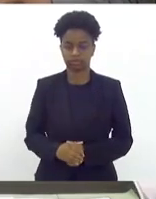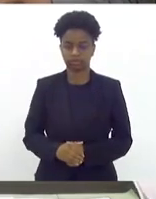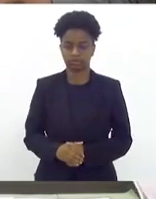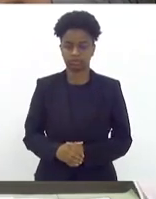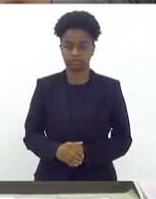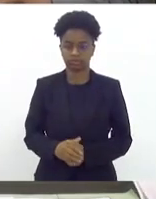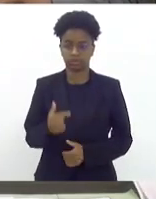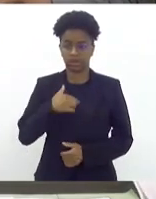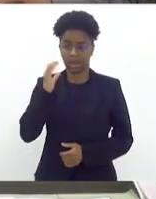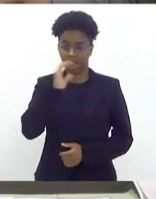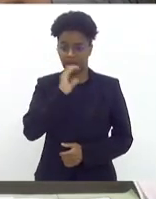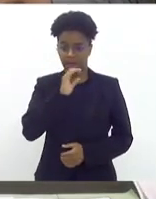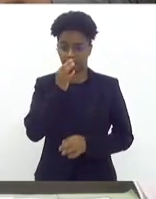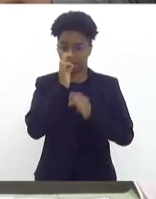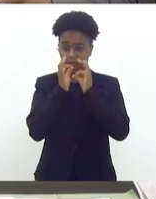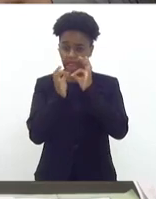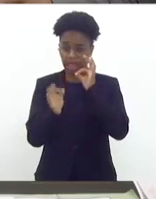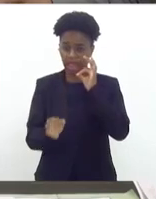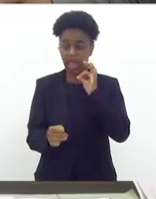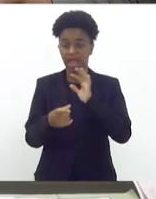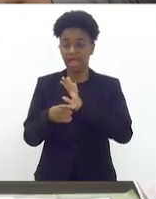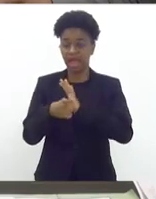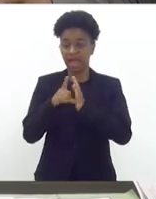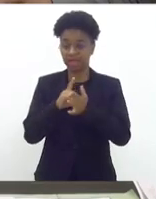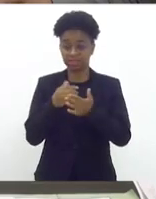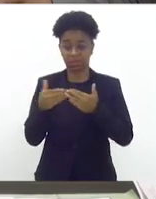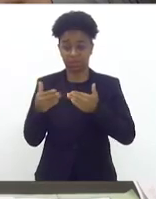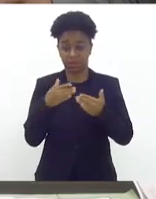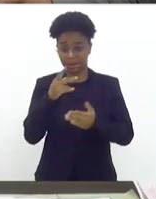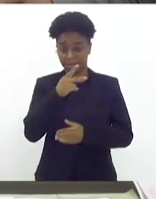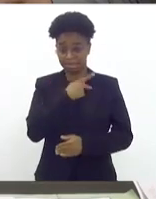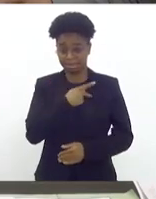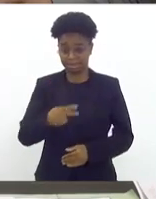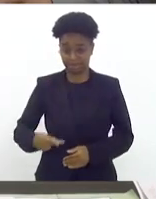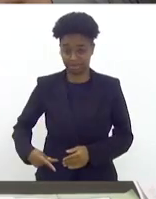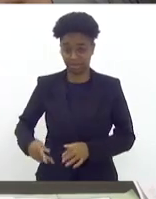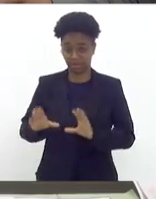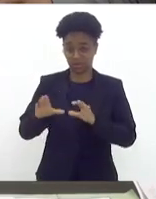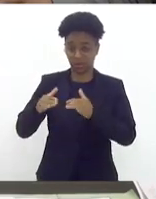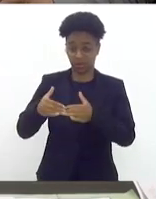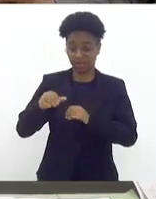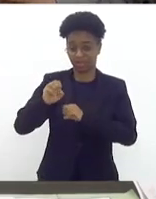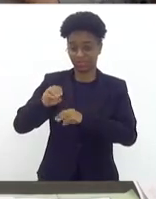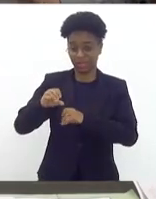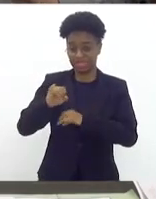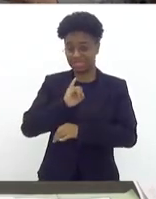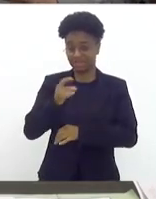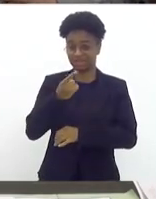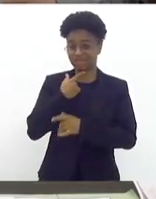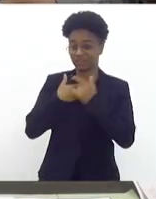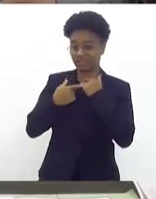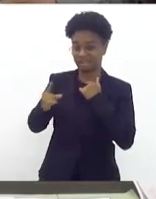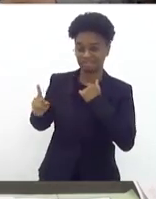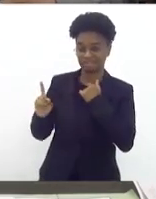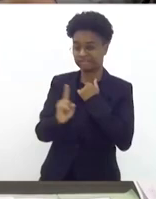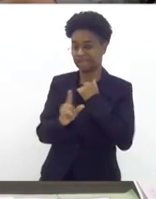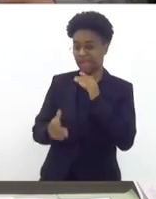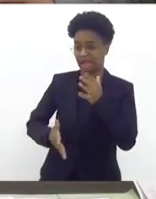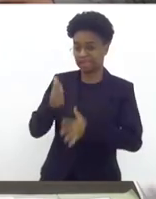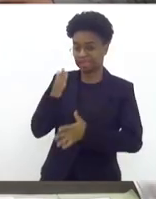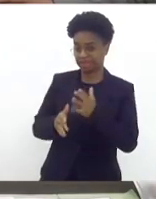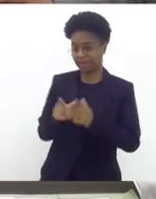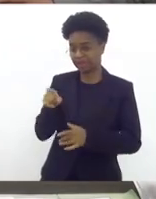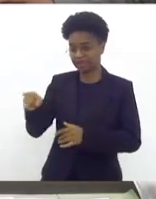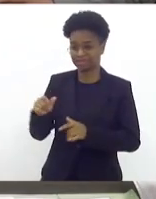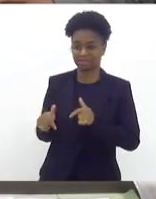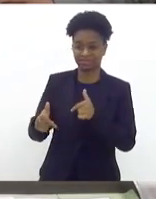Cantei bem rápido antes que o inconveniente presidente da Comissão de Educação quisesse atrapalhar a iniciativa de Vossa Excelência.